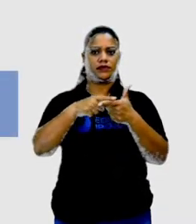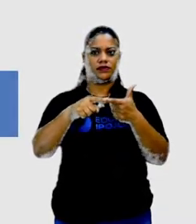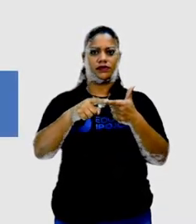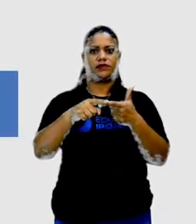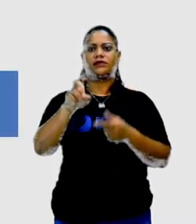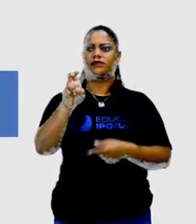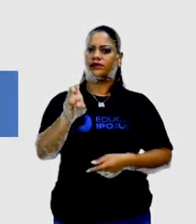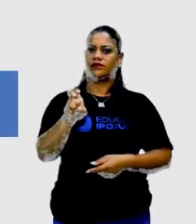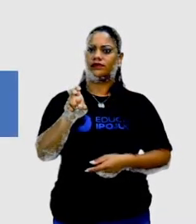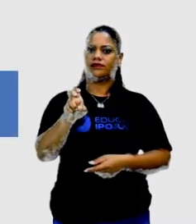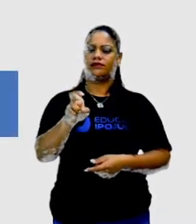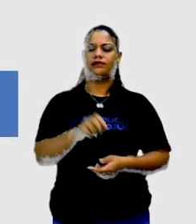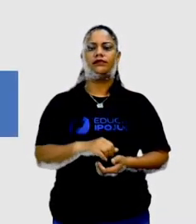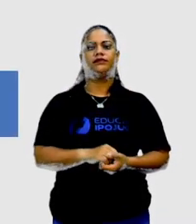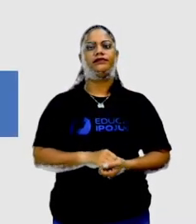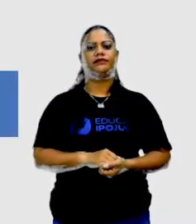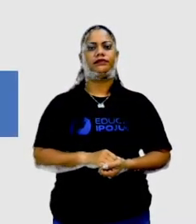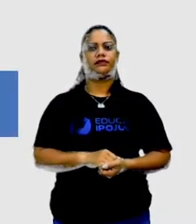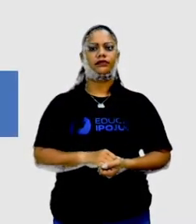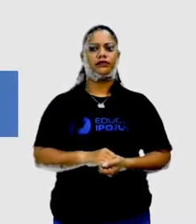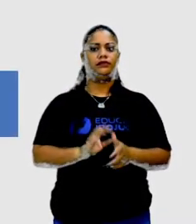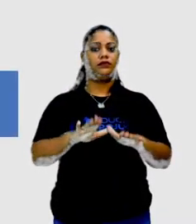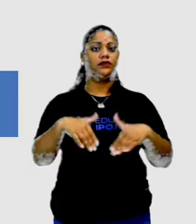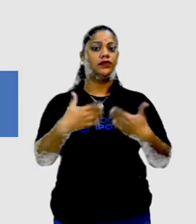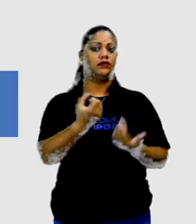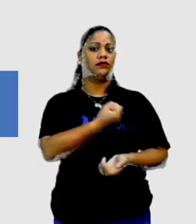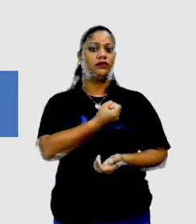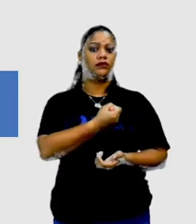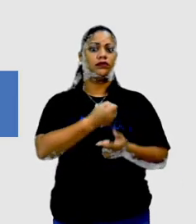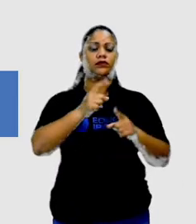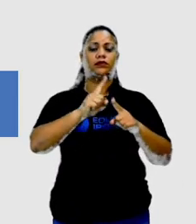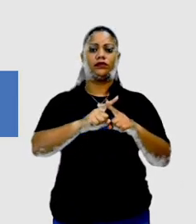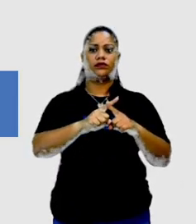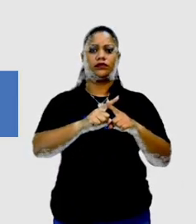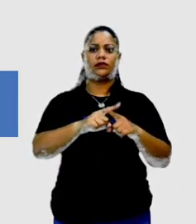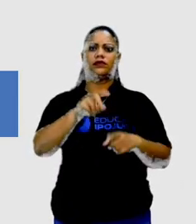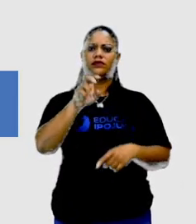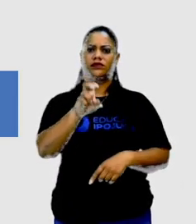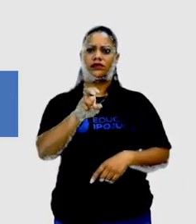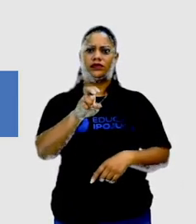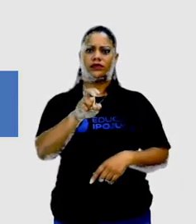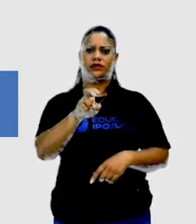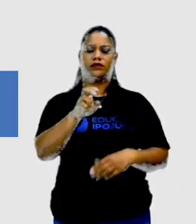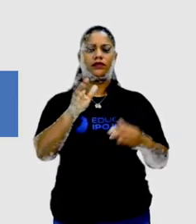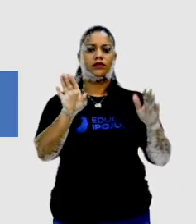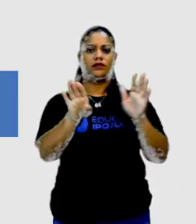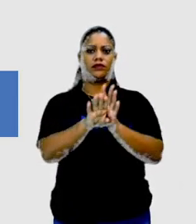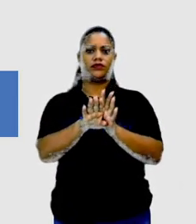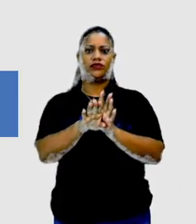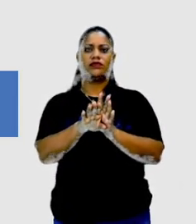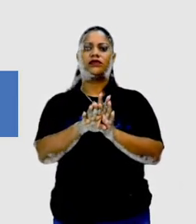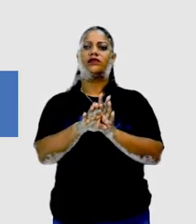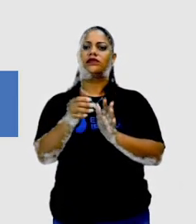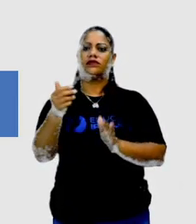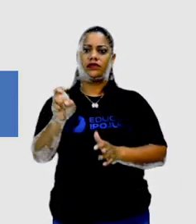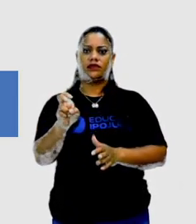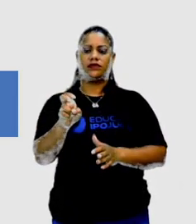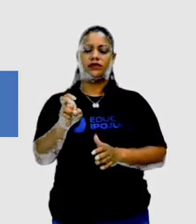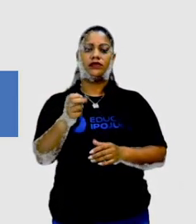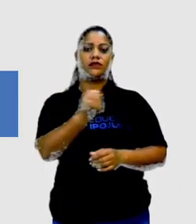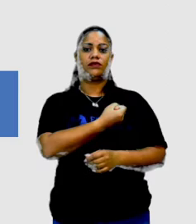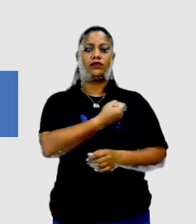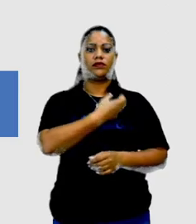por 5. Mas qual o número que eu vou multiplicar por 5 para dar 15? O número